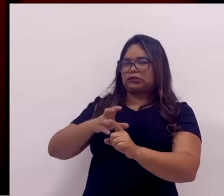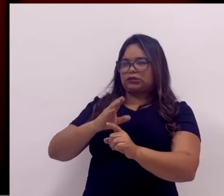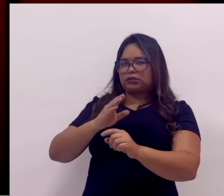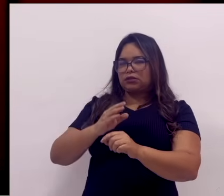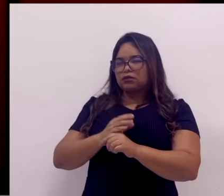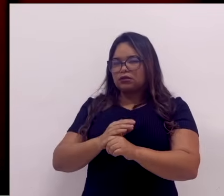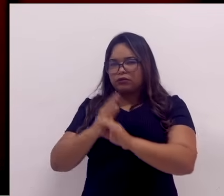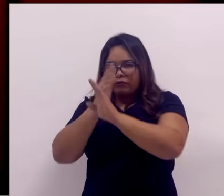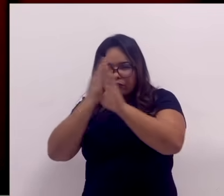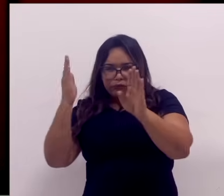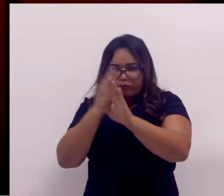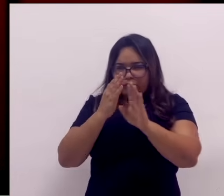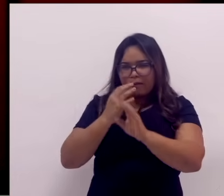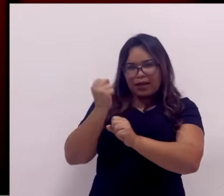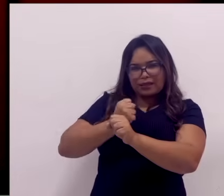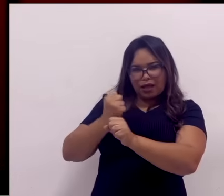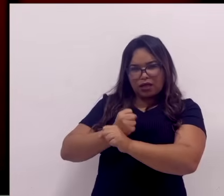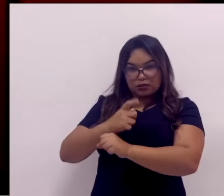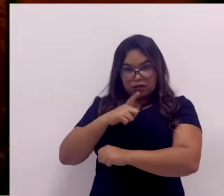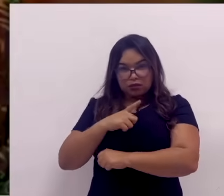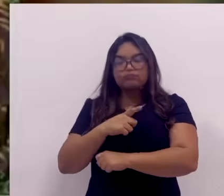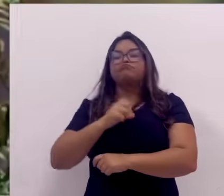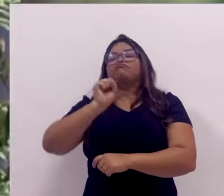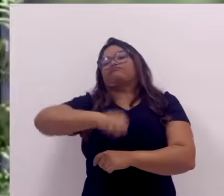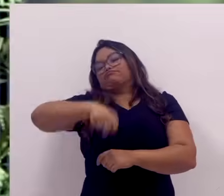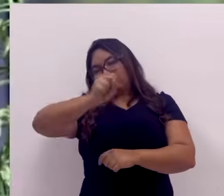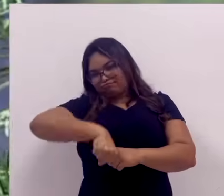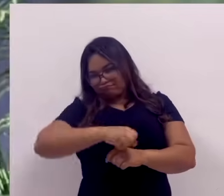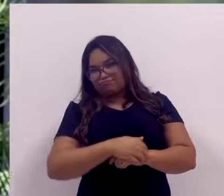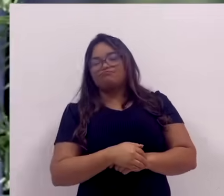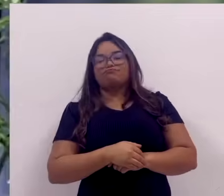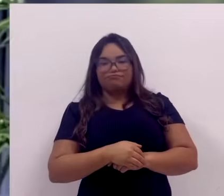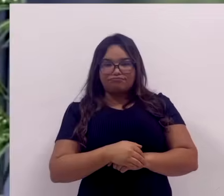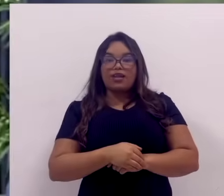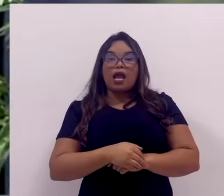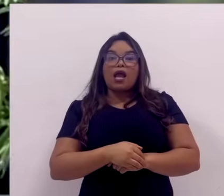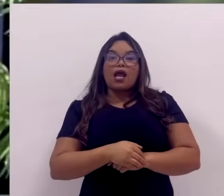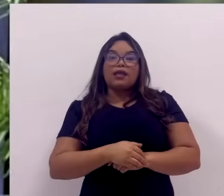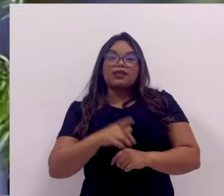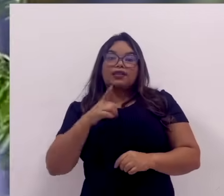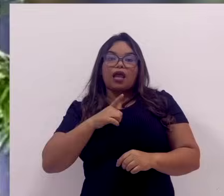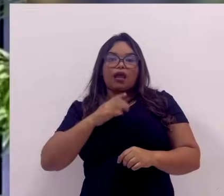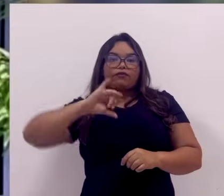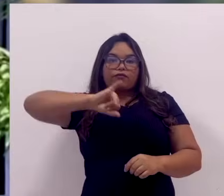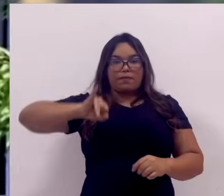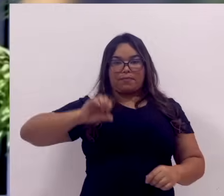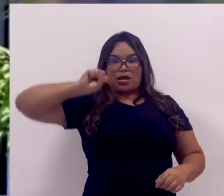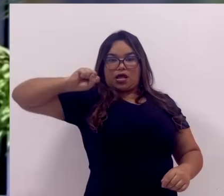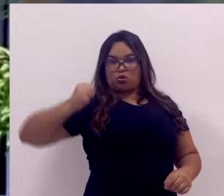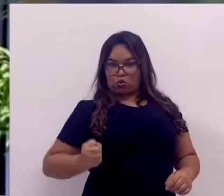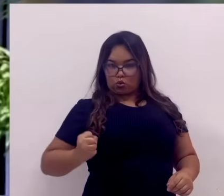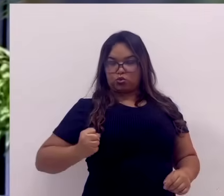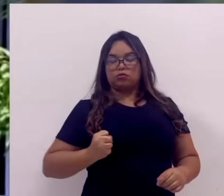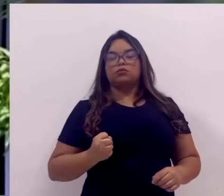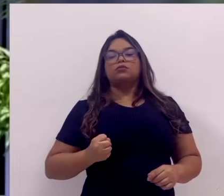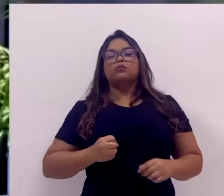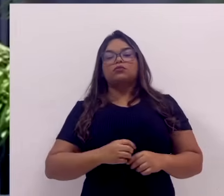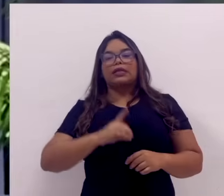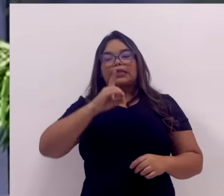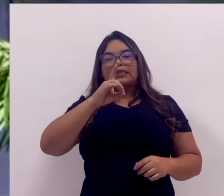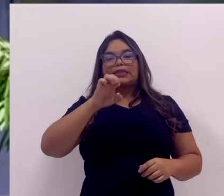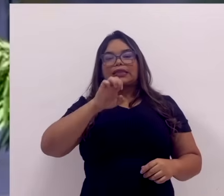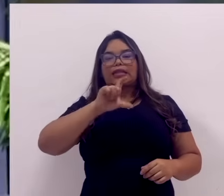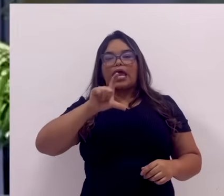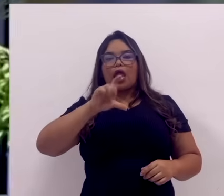A resposta é sim. Houve um imperador chamado Diocleciano que decretou um período muito intenso de perseguição